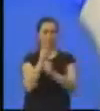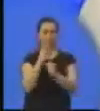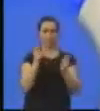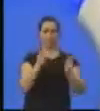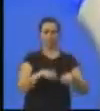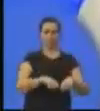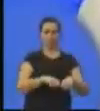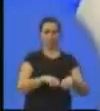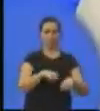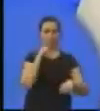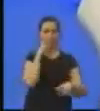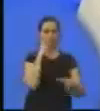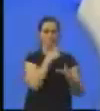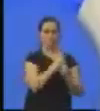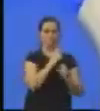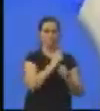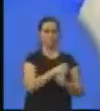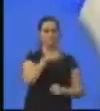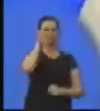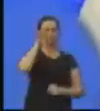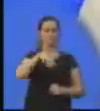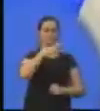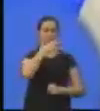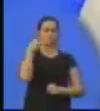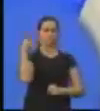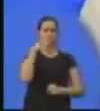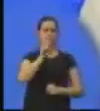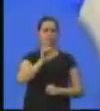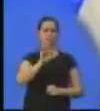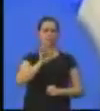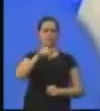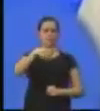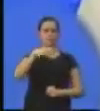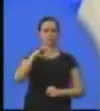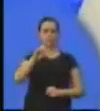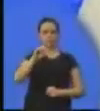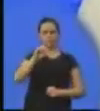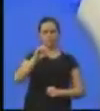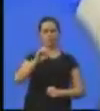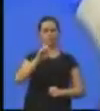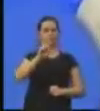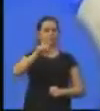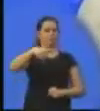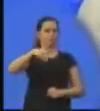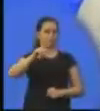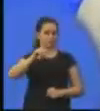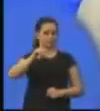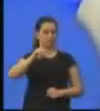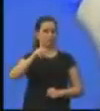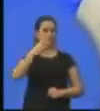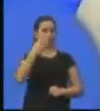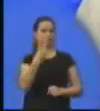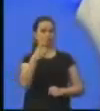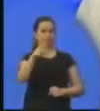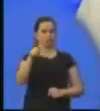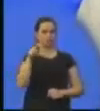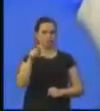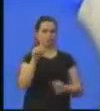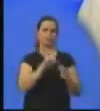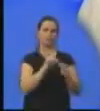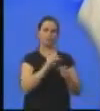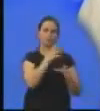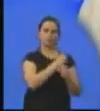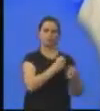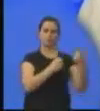cálculo do gráfico, ou montar o gráfico da função seno de 2x. Bom, o que nós fizemos agora? Nós pegamos